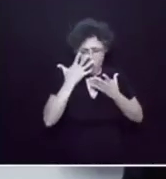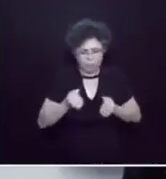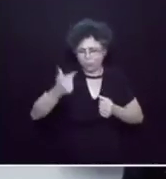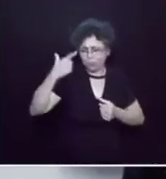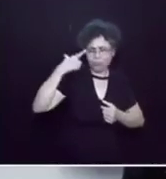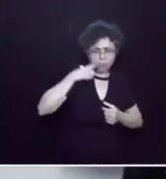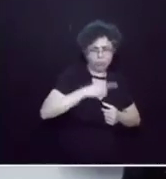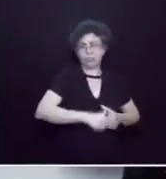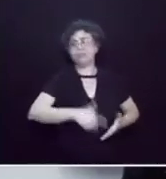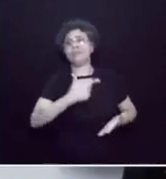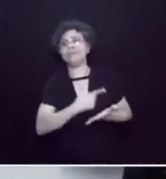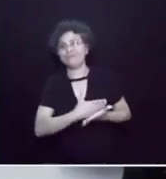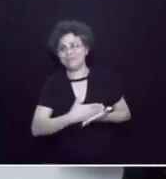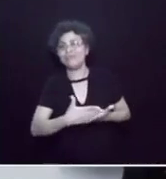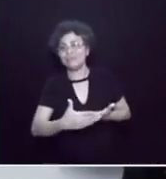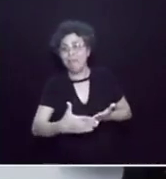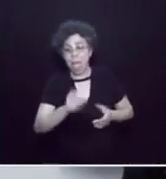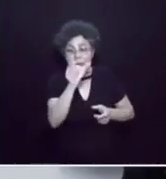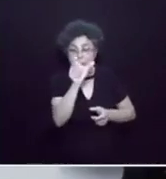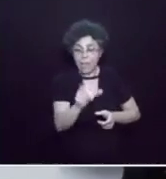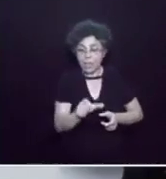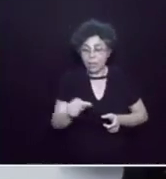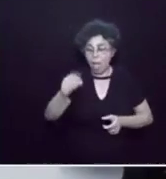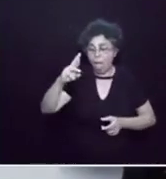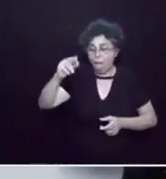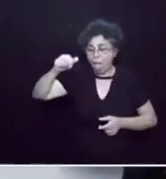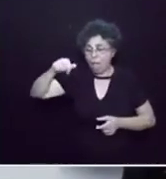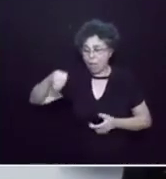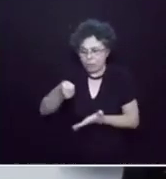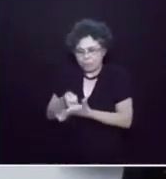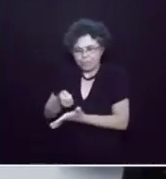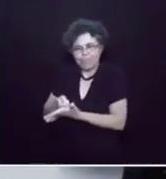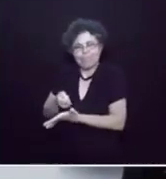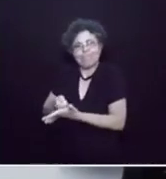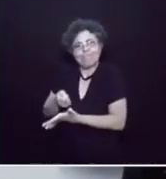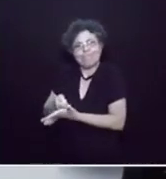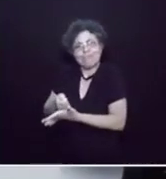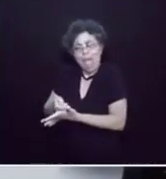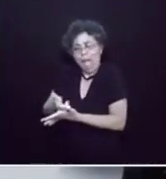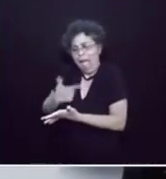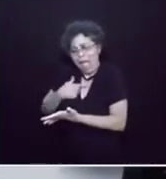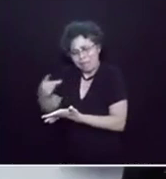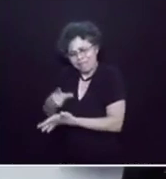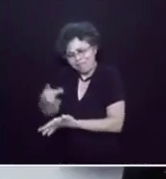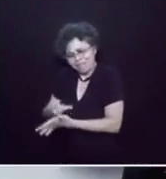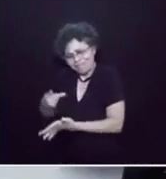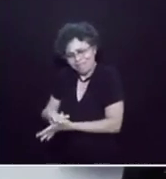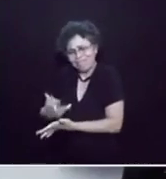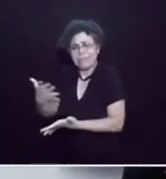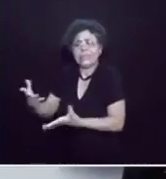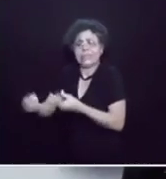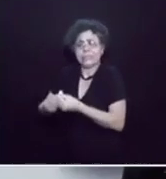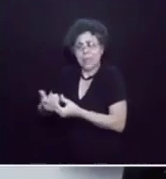recomeçar. Quem está preso ao remorso, fica se cobrando o não ter errado.